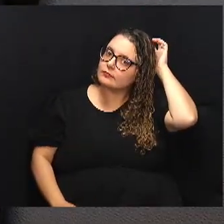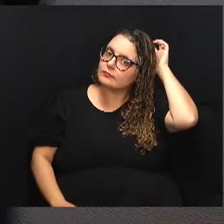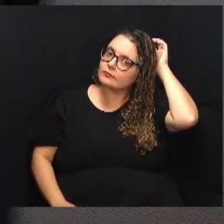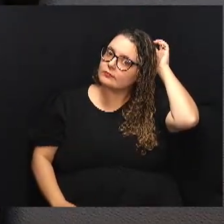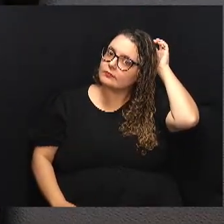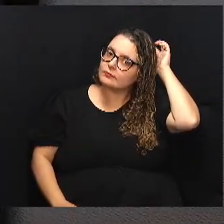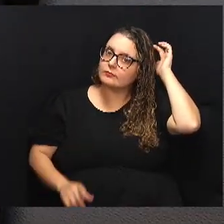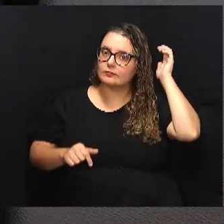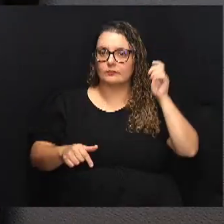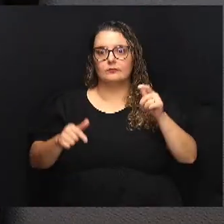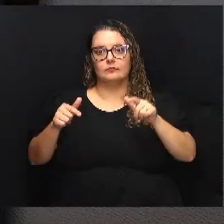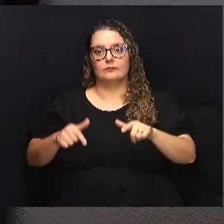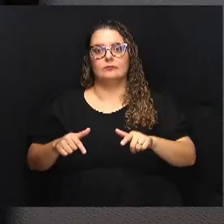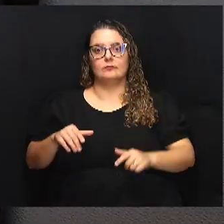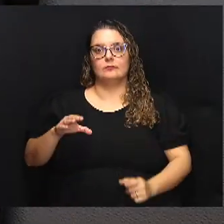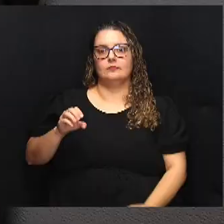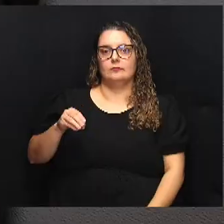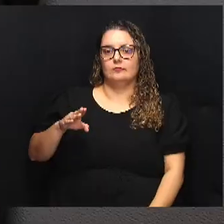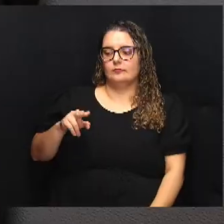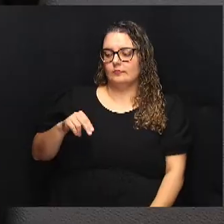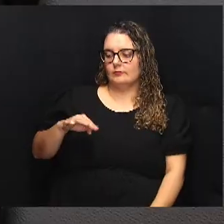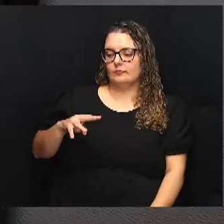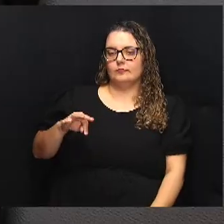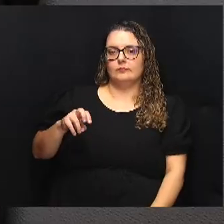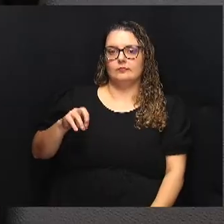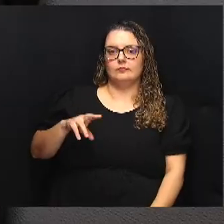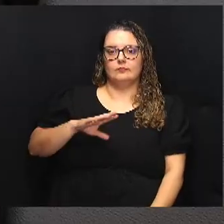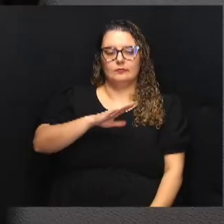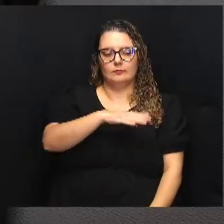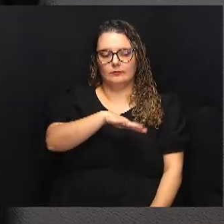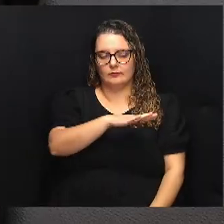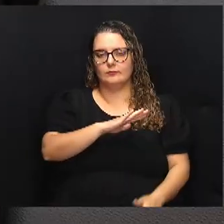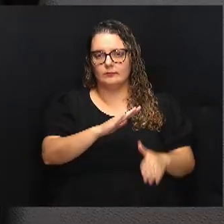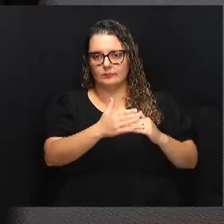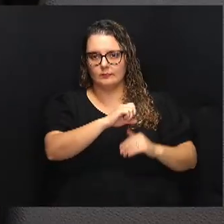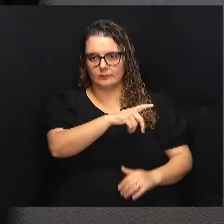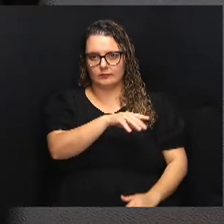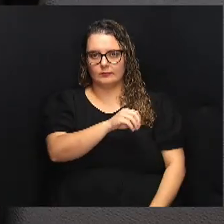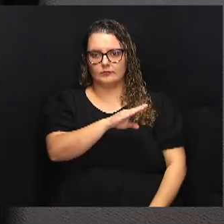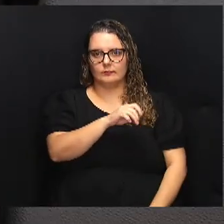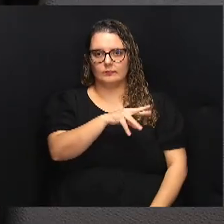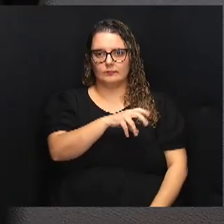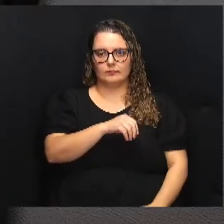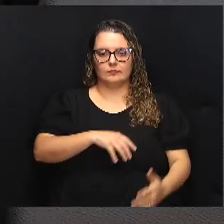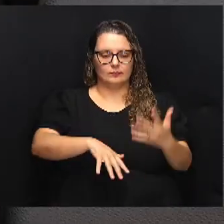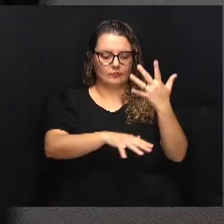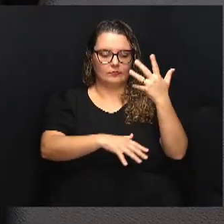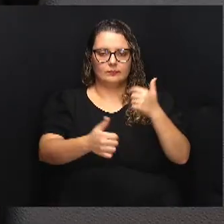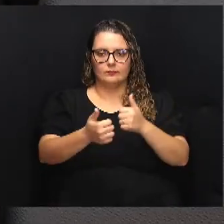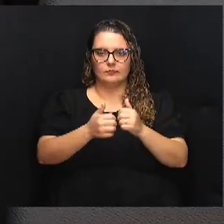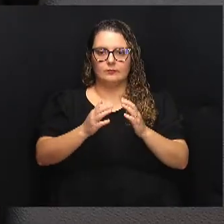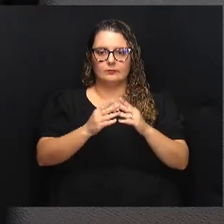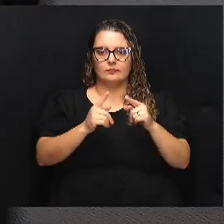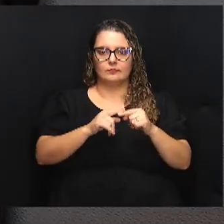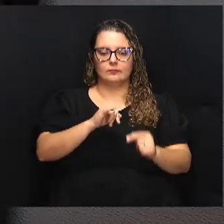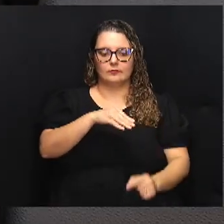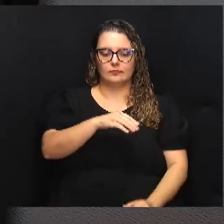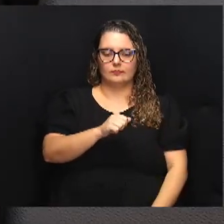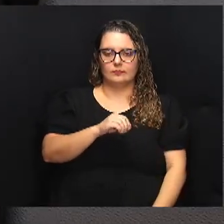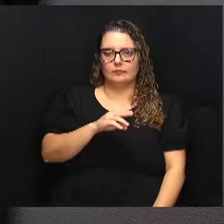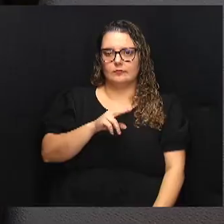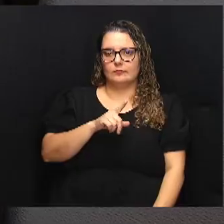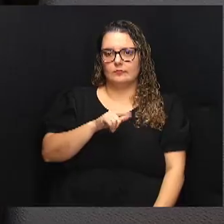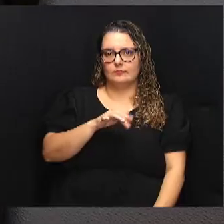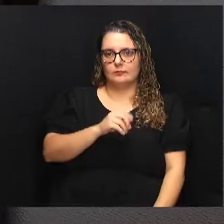animal comunitário, né? Por exemplo, tem no São Bernardo, tem ali na pracinha perto da Igreja da Imaculada, tem